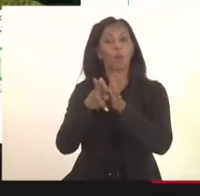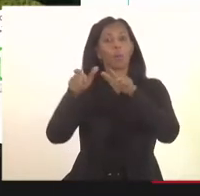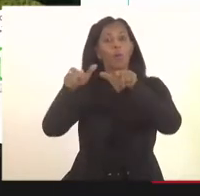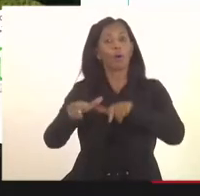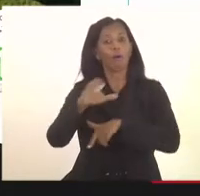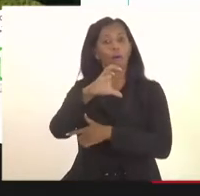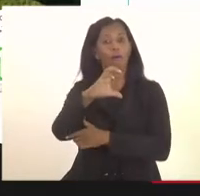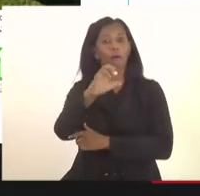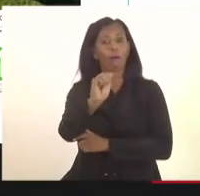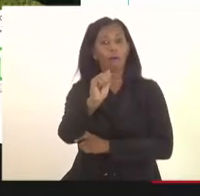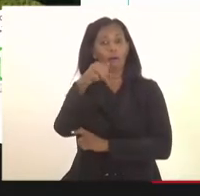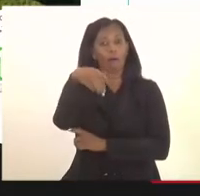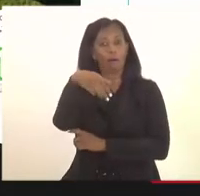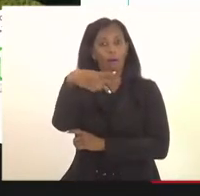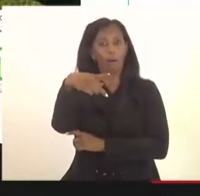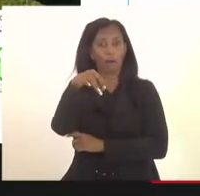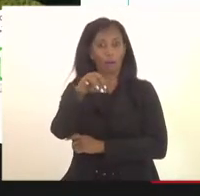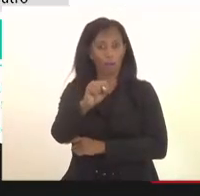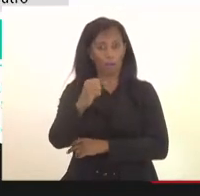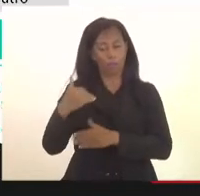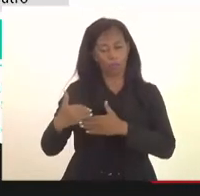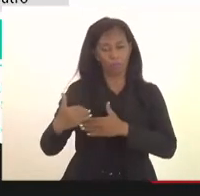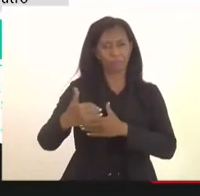sobre isso daqui para frente.